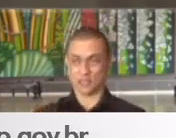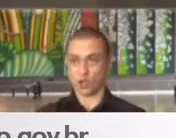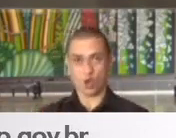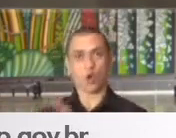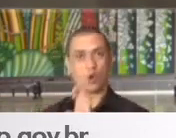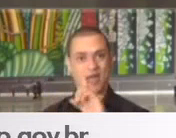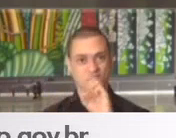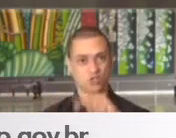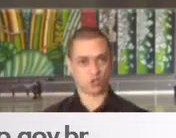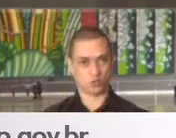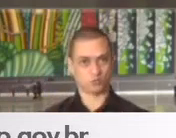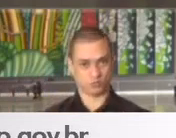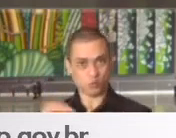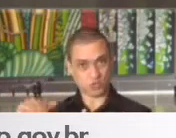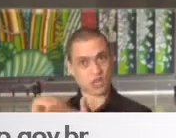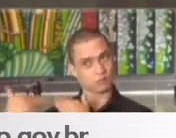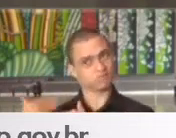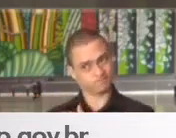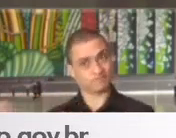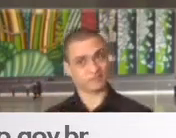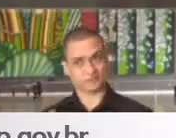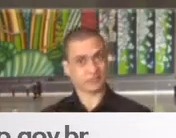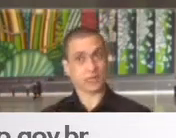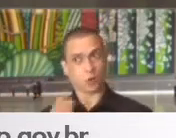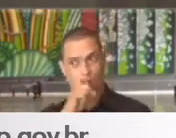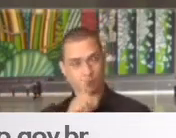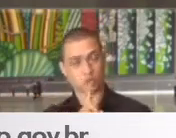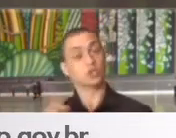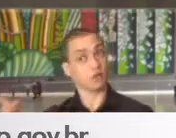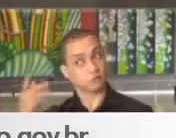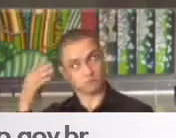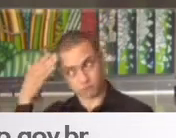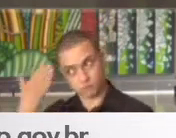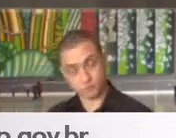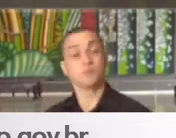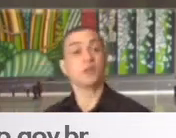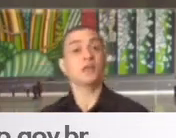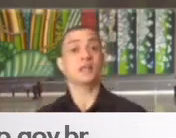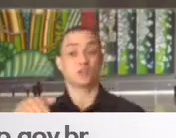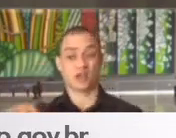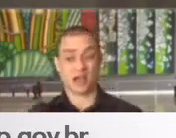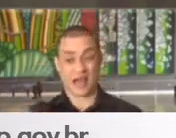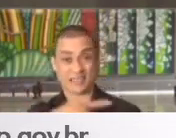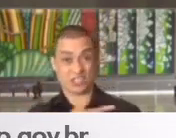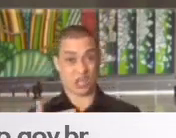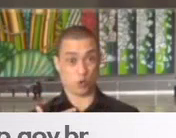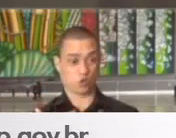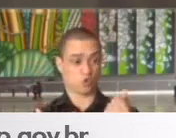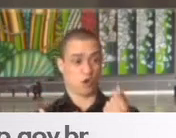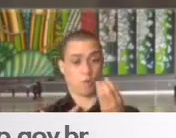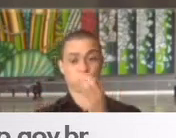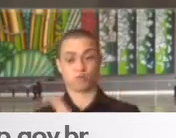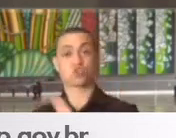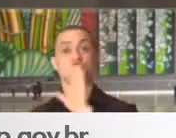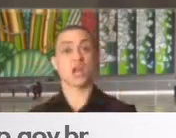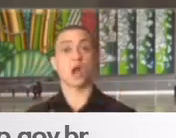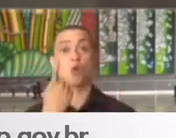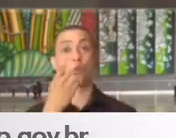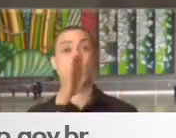Aparecido, que não me deixa mentir, só na área da saúde já é um investimento de